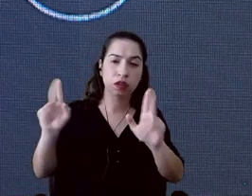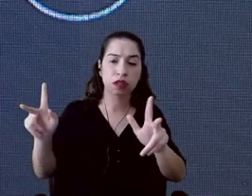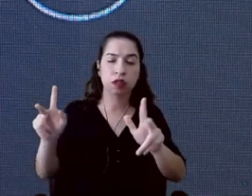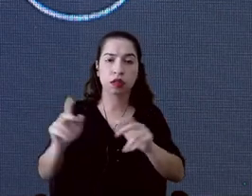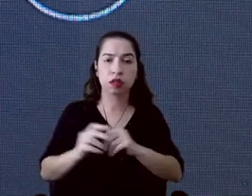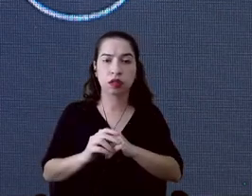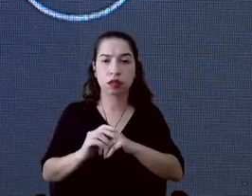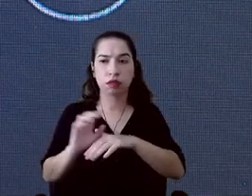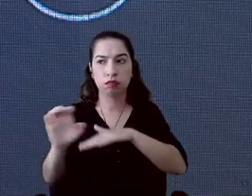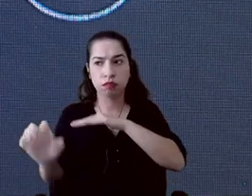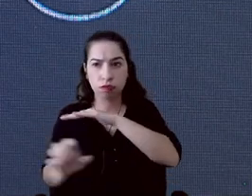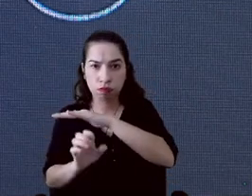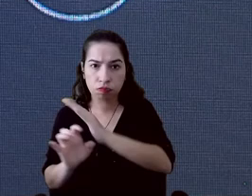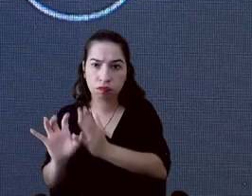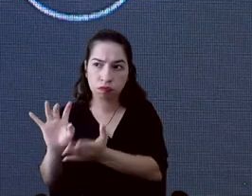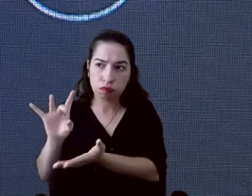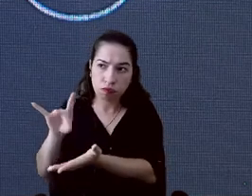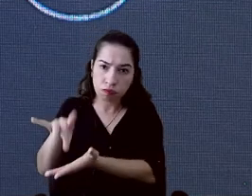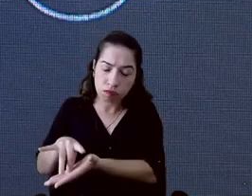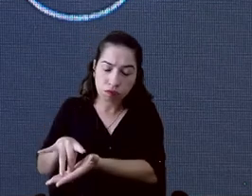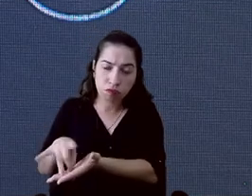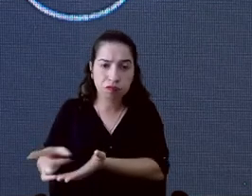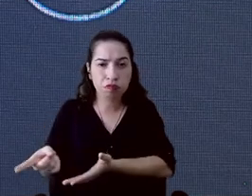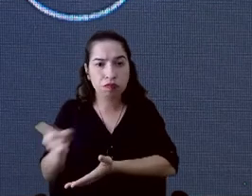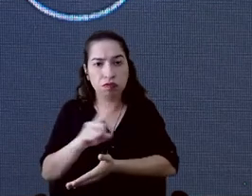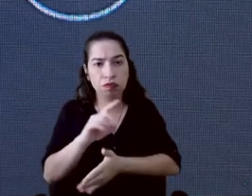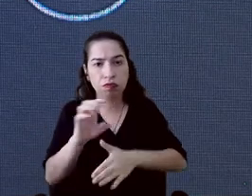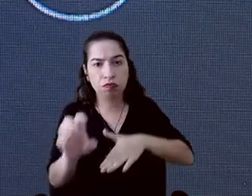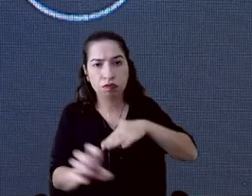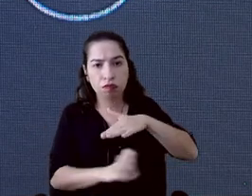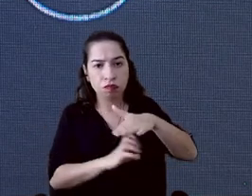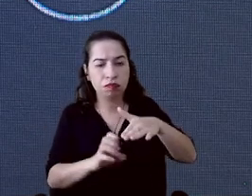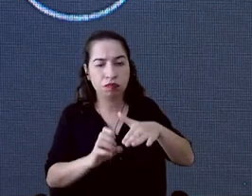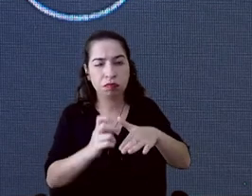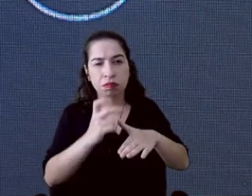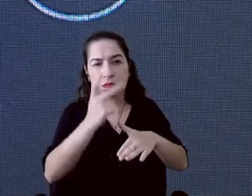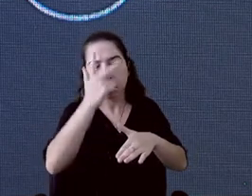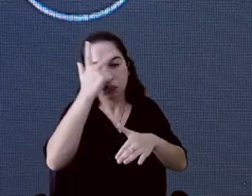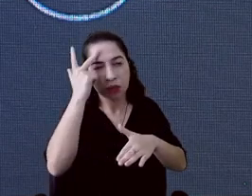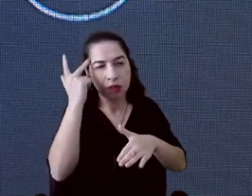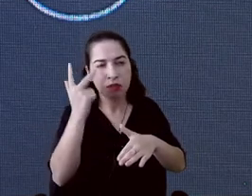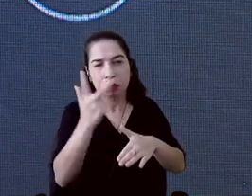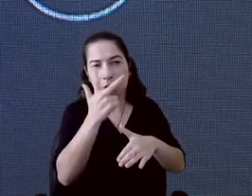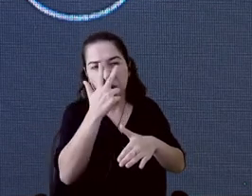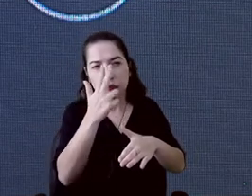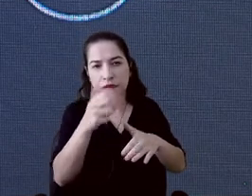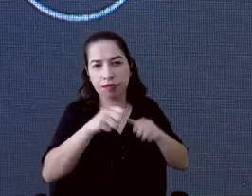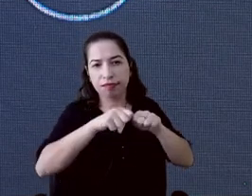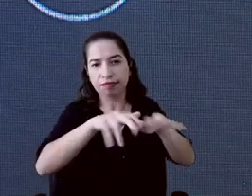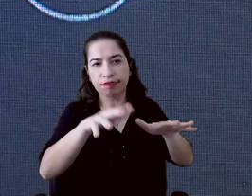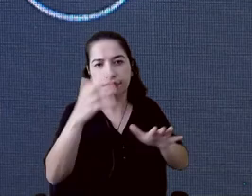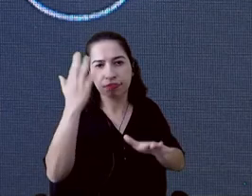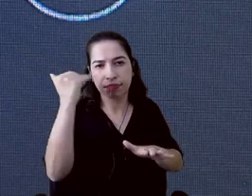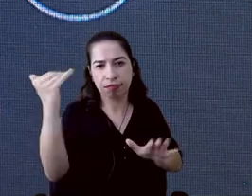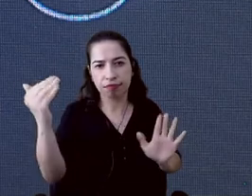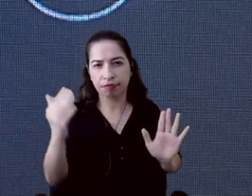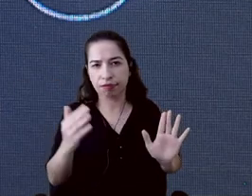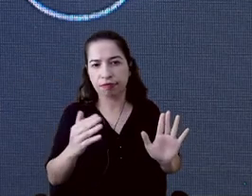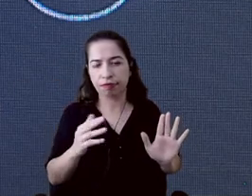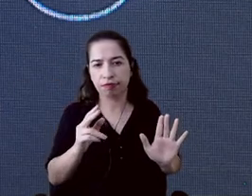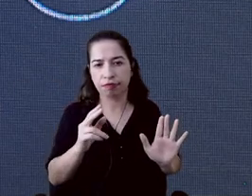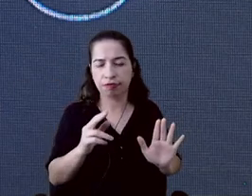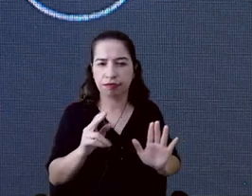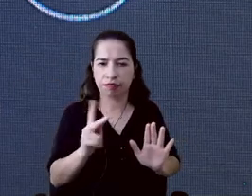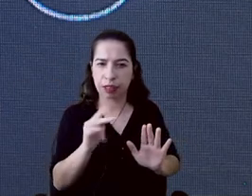genuínas e aquelas que estavam vivendo um pouco mais do Hype do momento né e a gente acredita que a